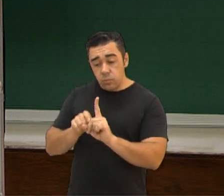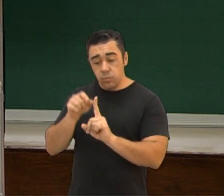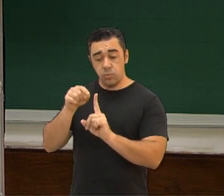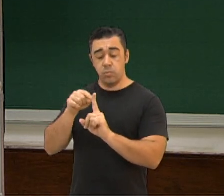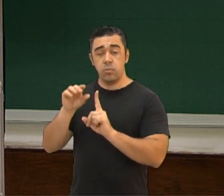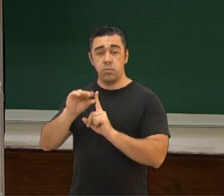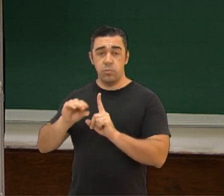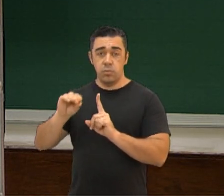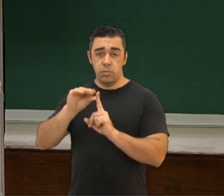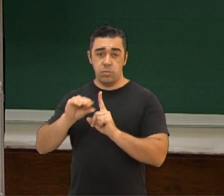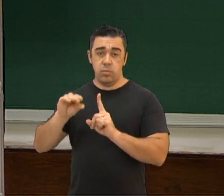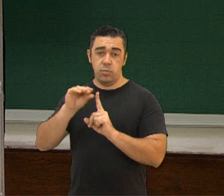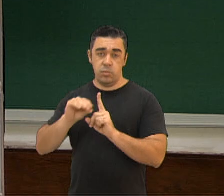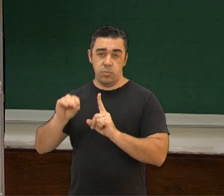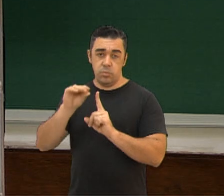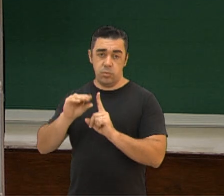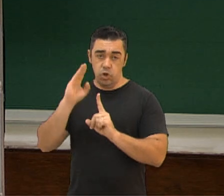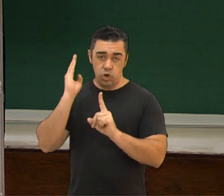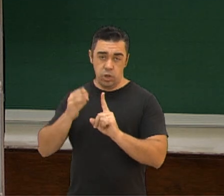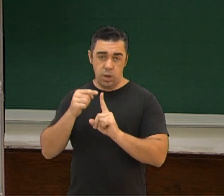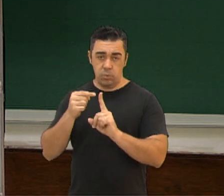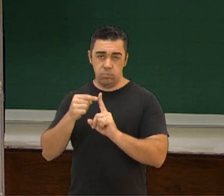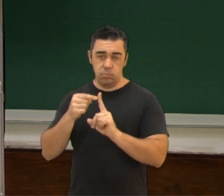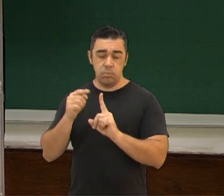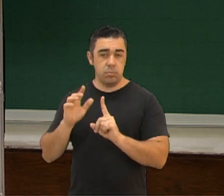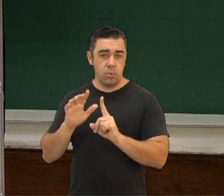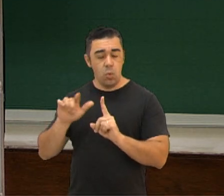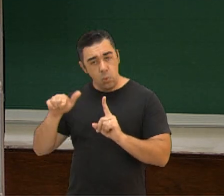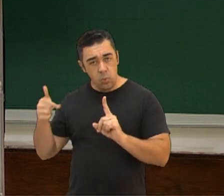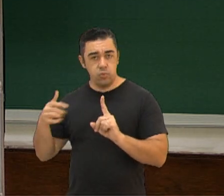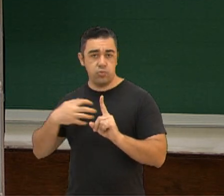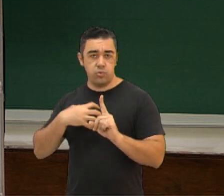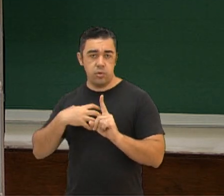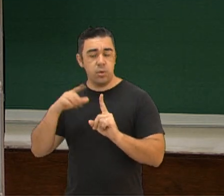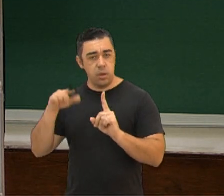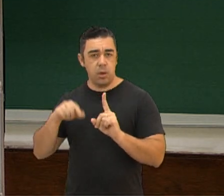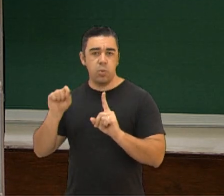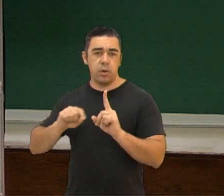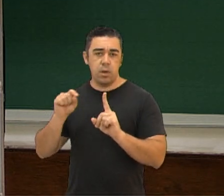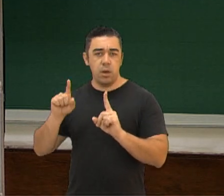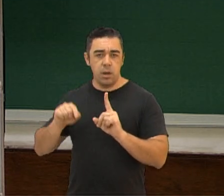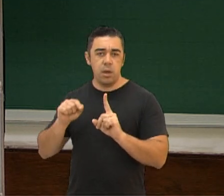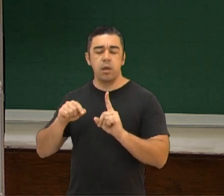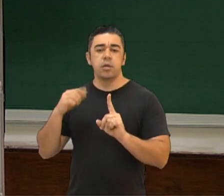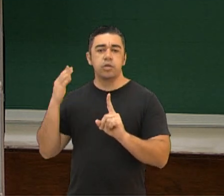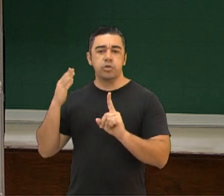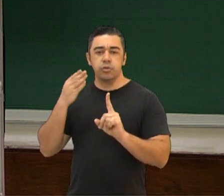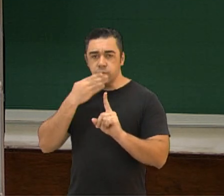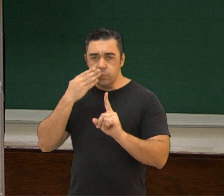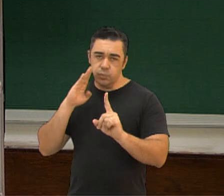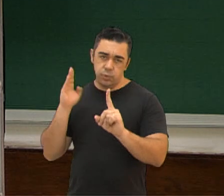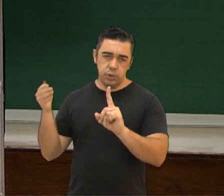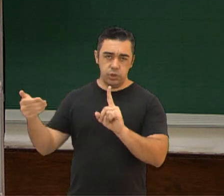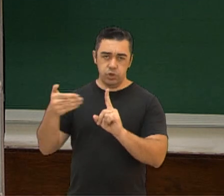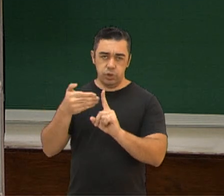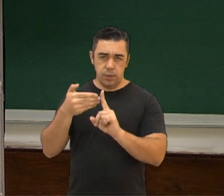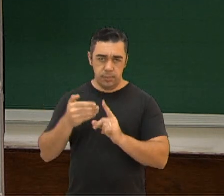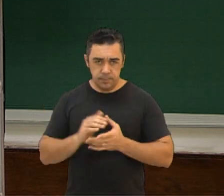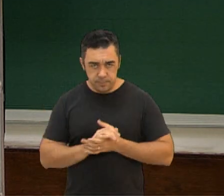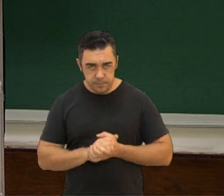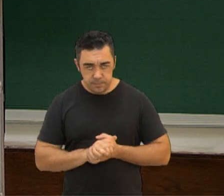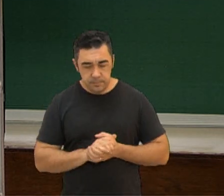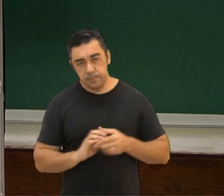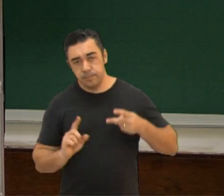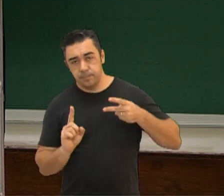se pronunciam, que você traz a fala direta deles. Nos demais casos, possivelmente, a gente vai ter o discurso indireto, certo? O